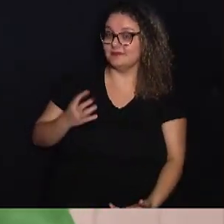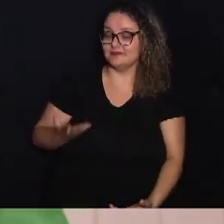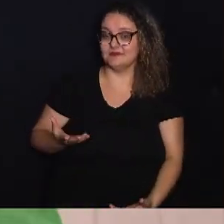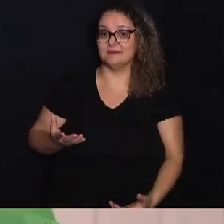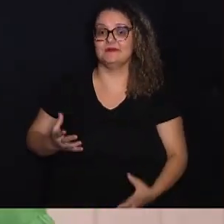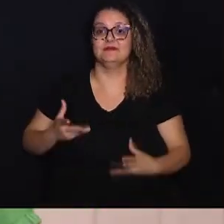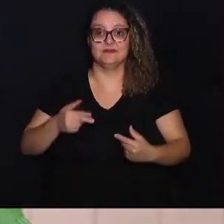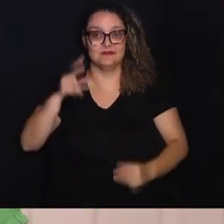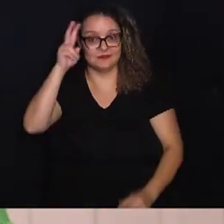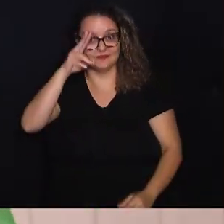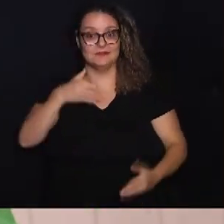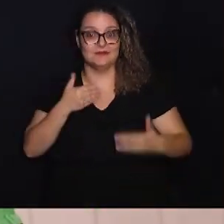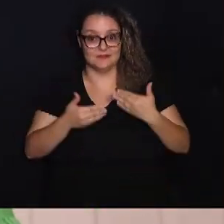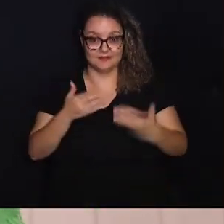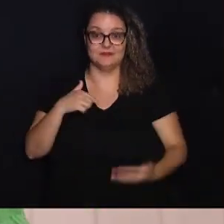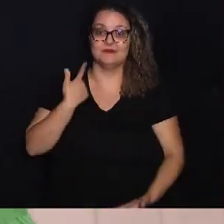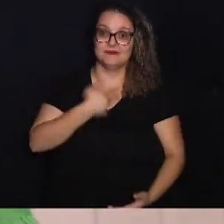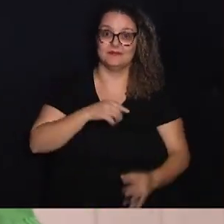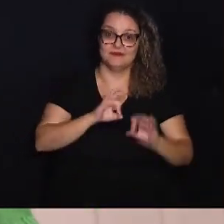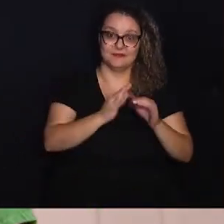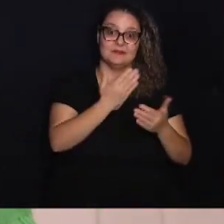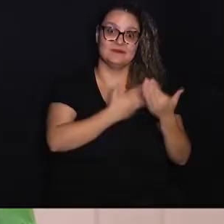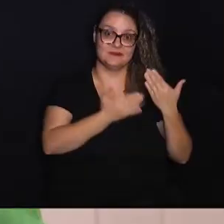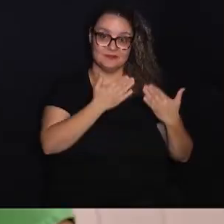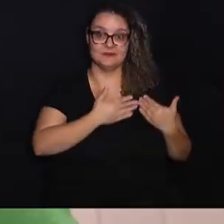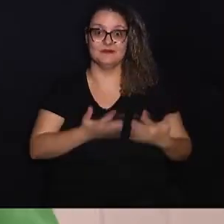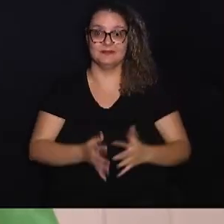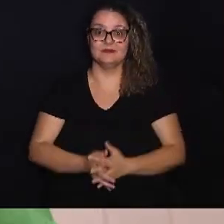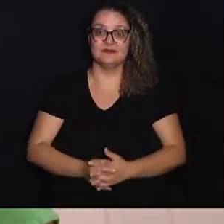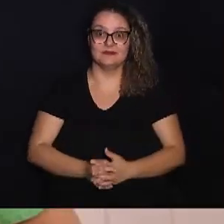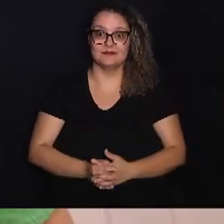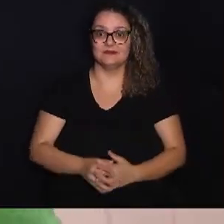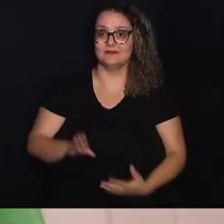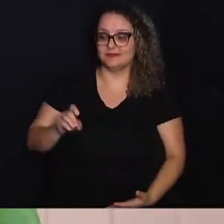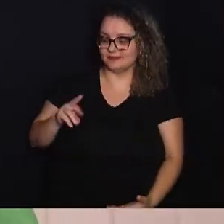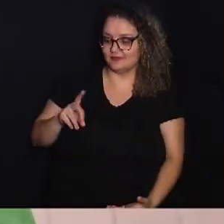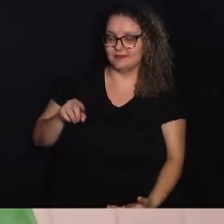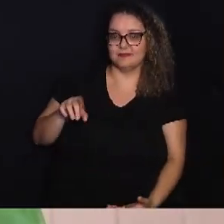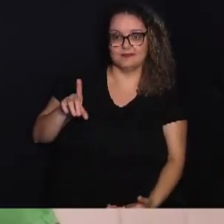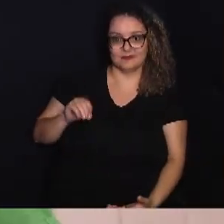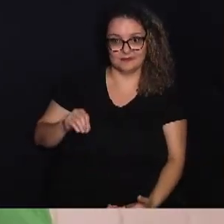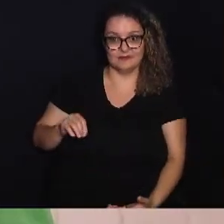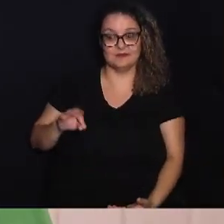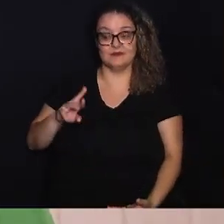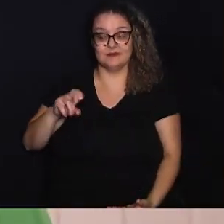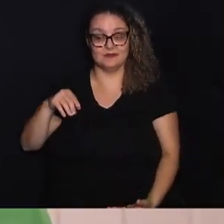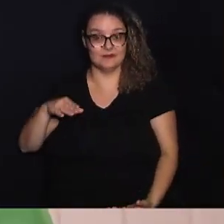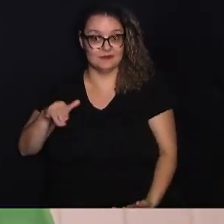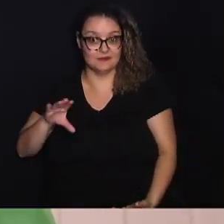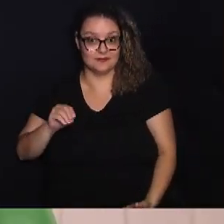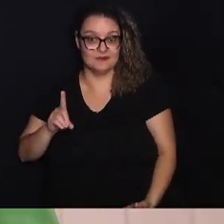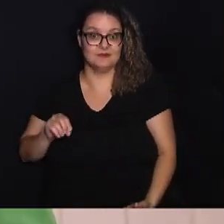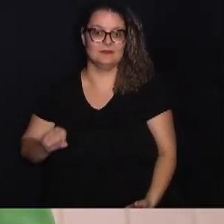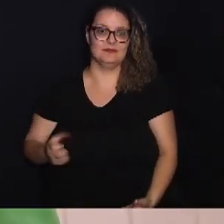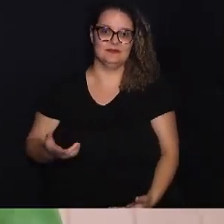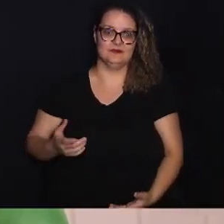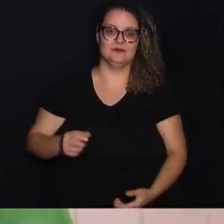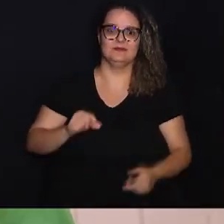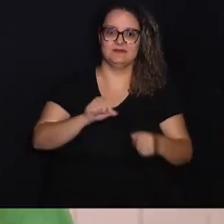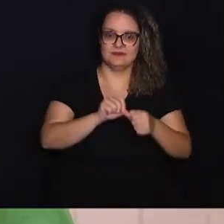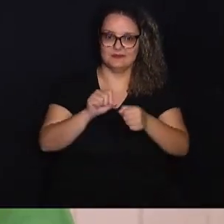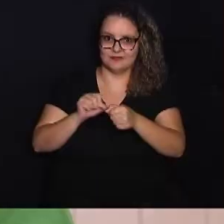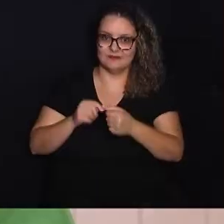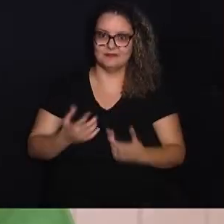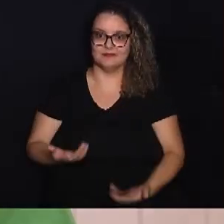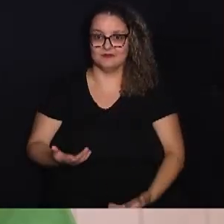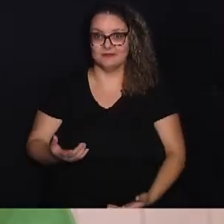traz uma história, né, na nossa ancestralidade do bordado, do trançado, dos fazeres, né? Que tecer